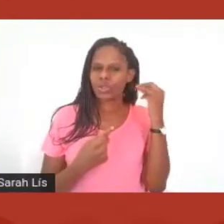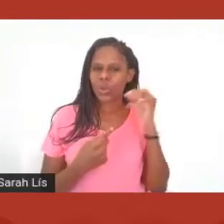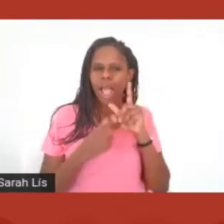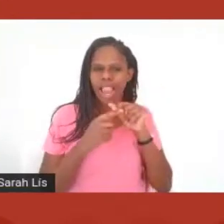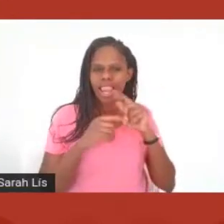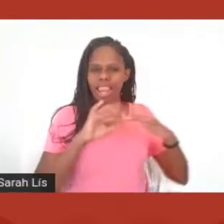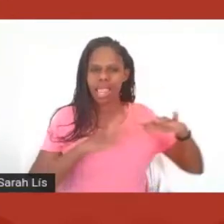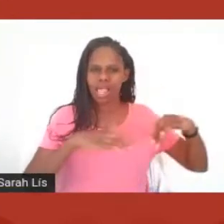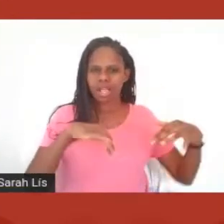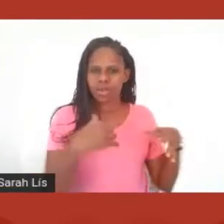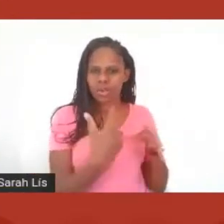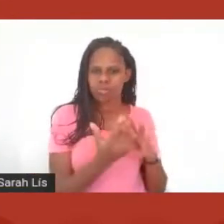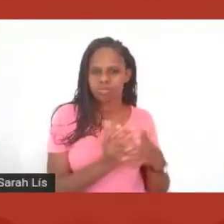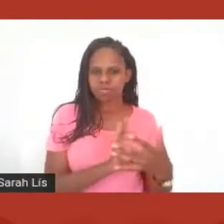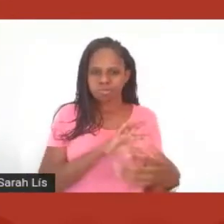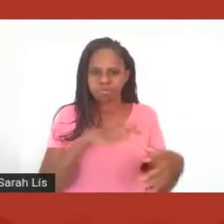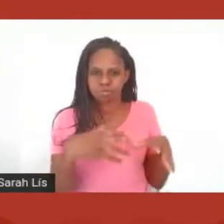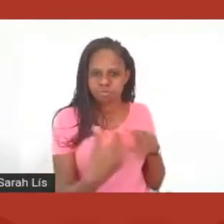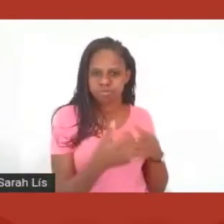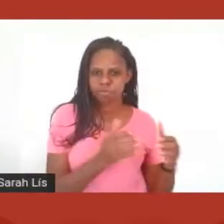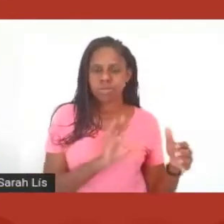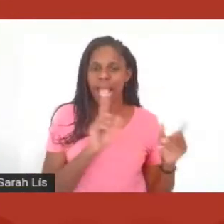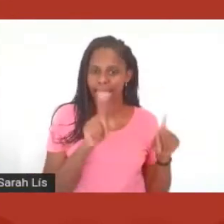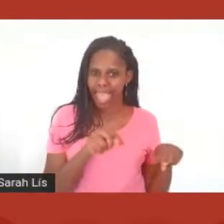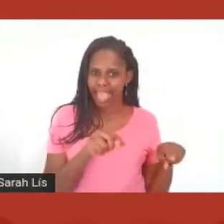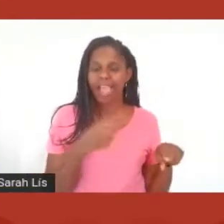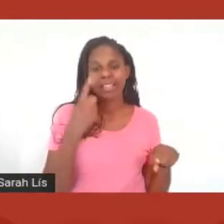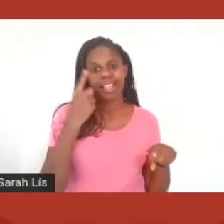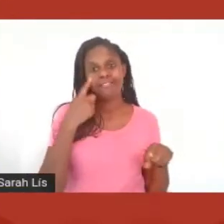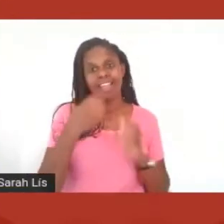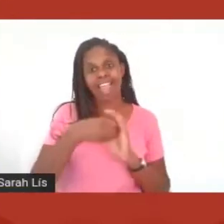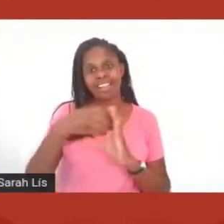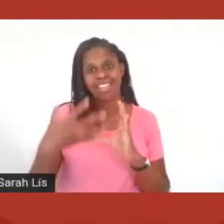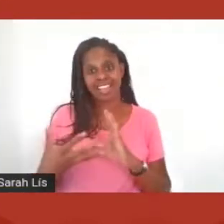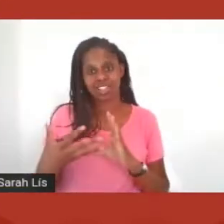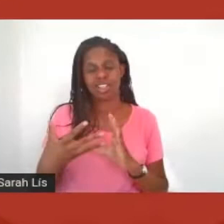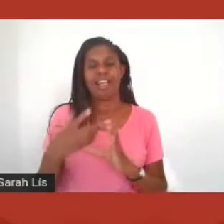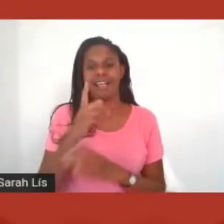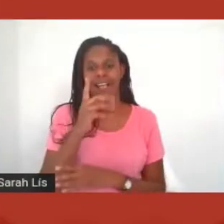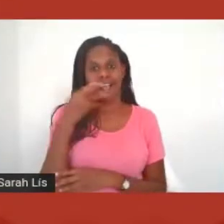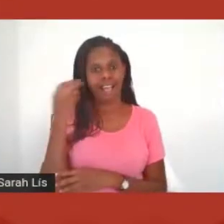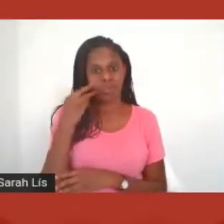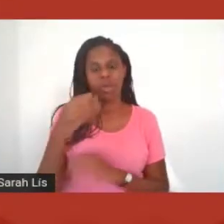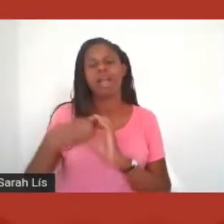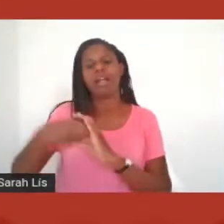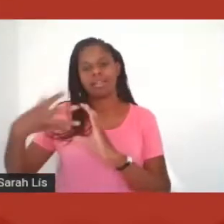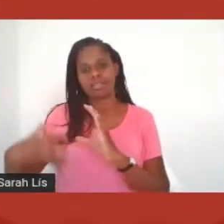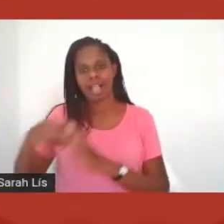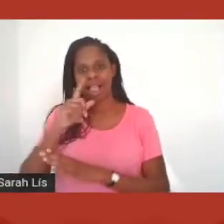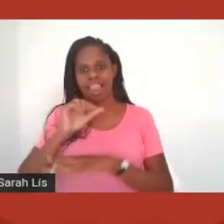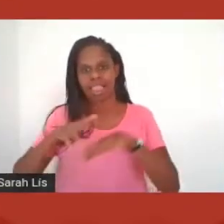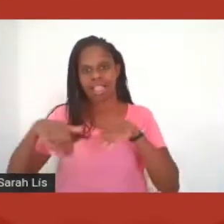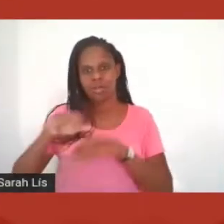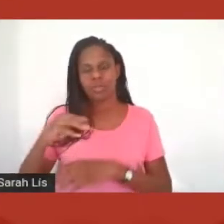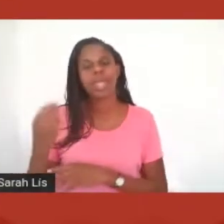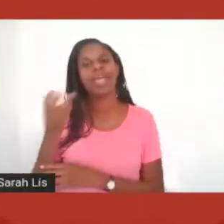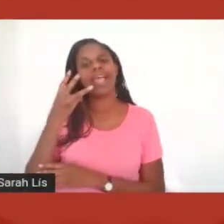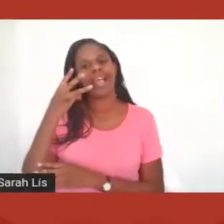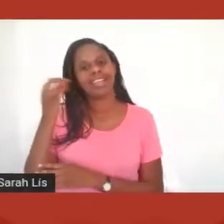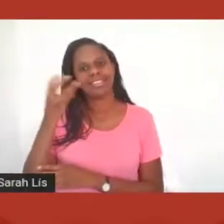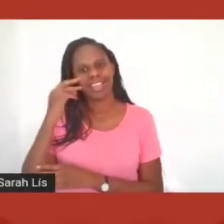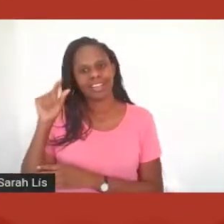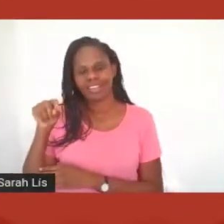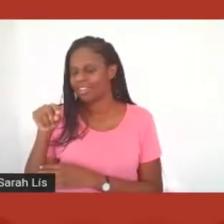do gato, as características do líquido e as características do mingau, que seria um líquido viscoso,